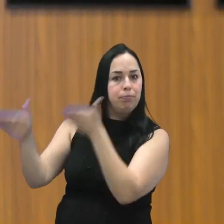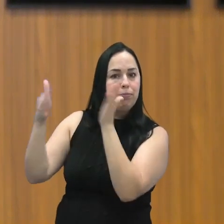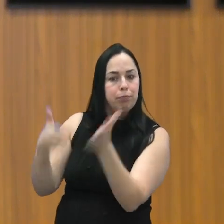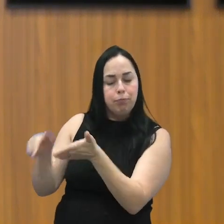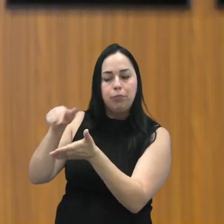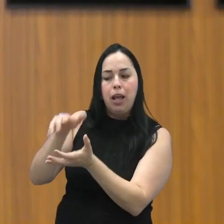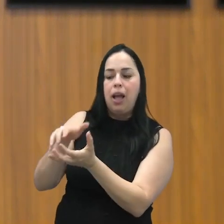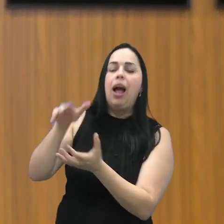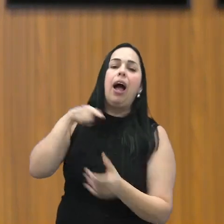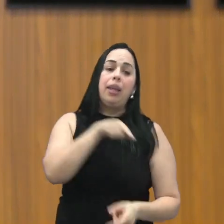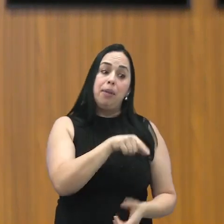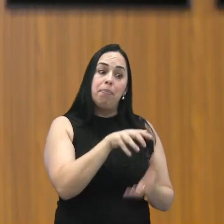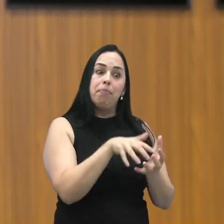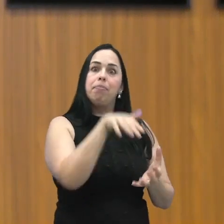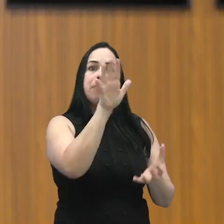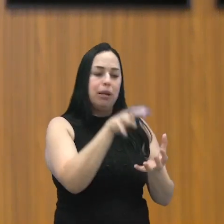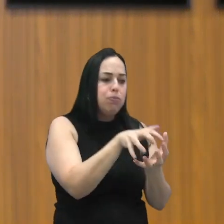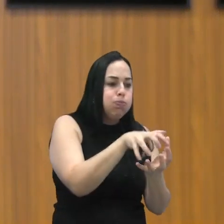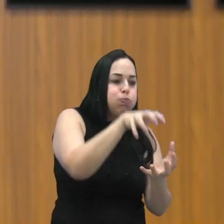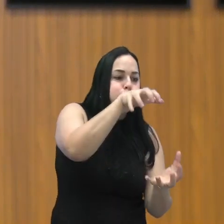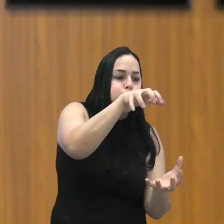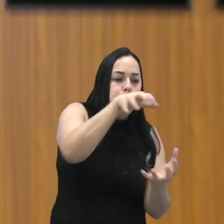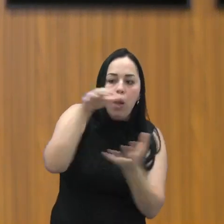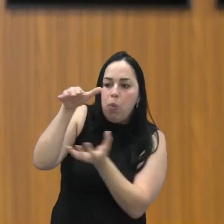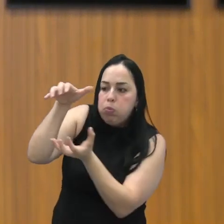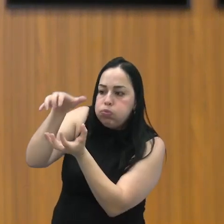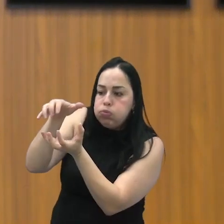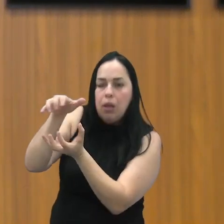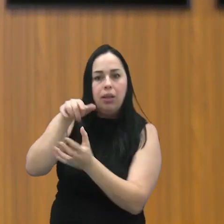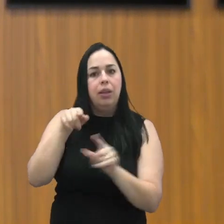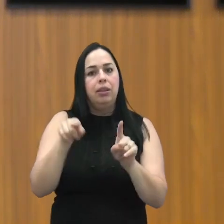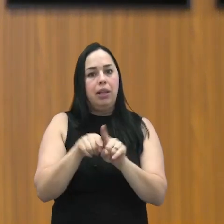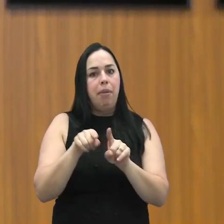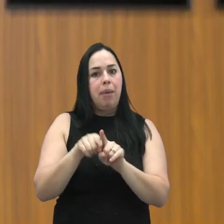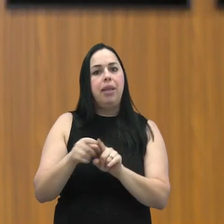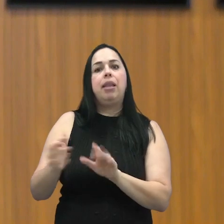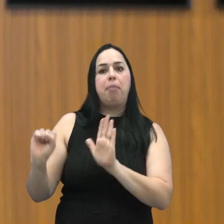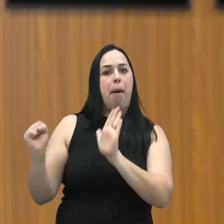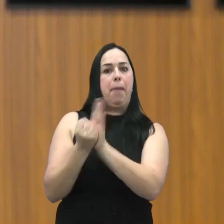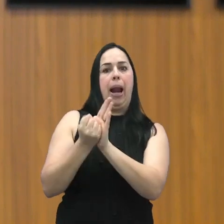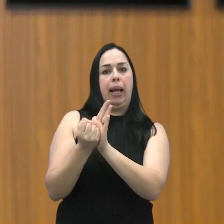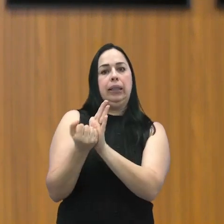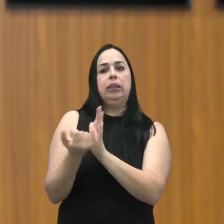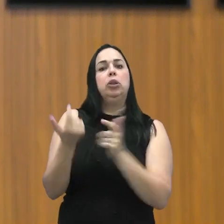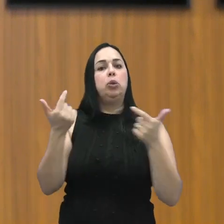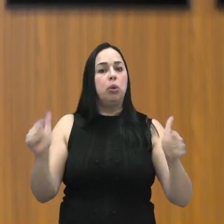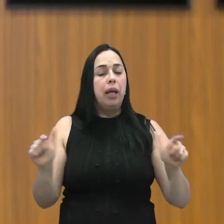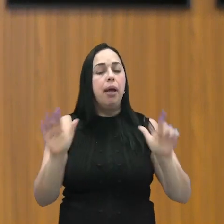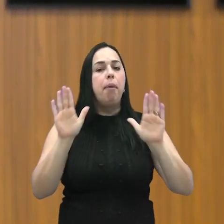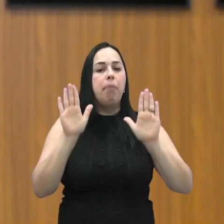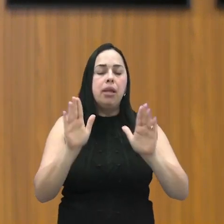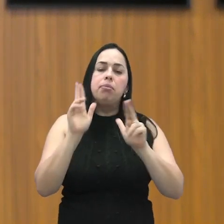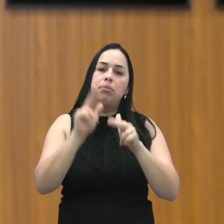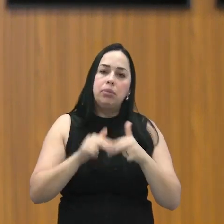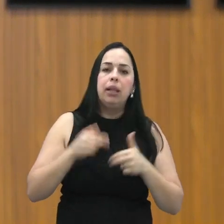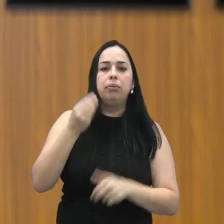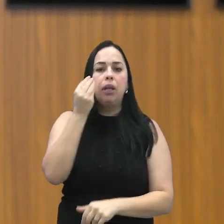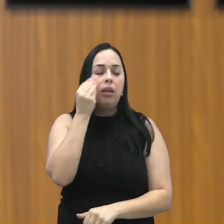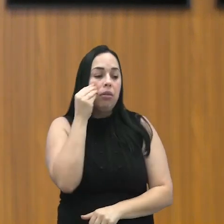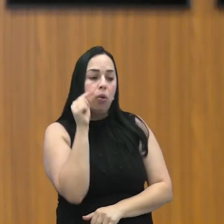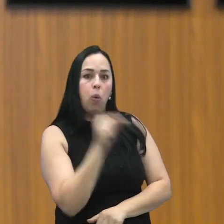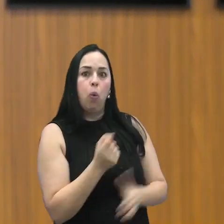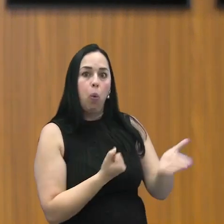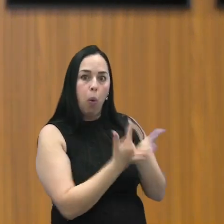chocolate do que no ovo tradicional, mesmo porque também você não tem uma marca muito pesada por trás que encarece também o produto. Então a tendência de busca